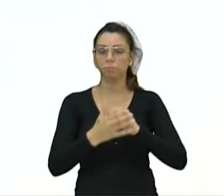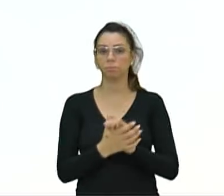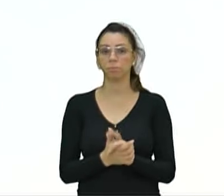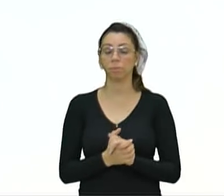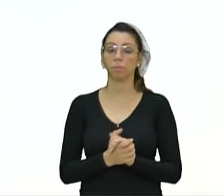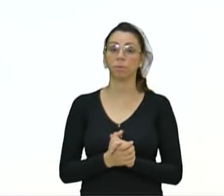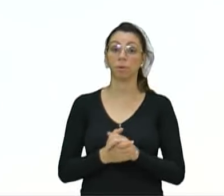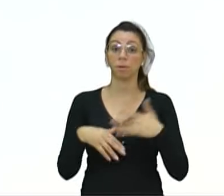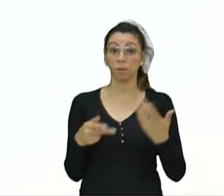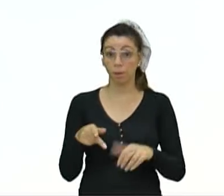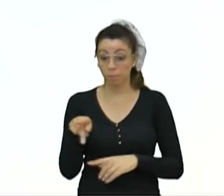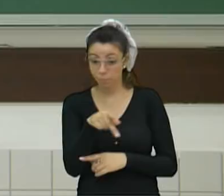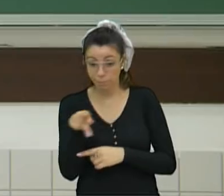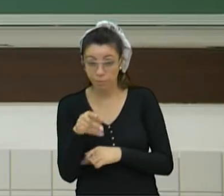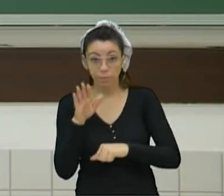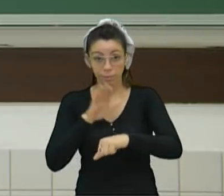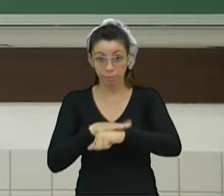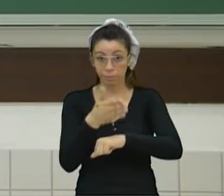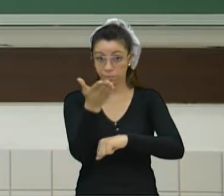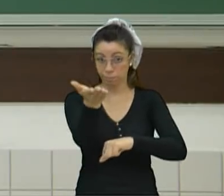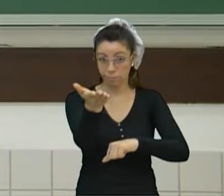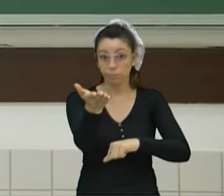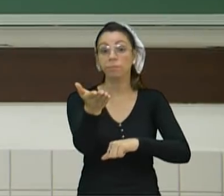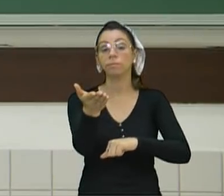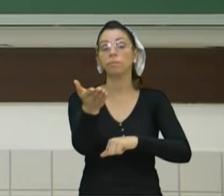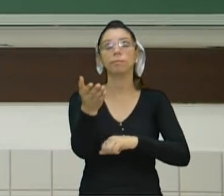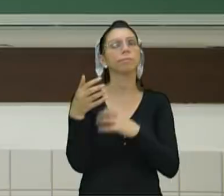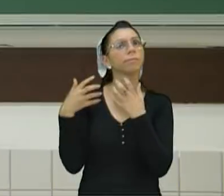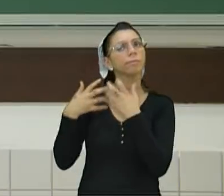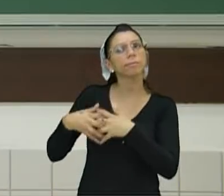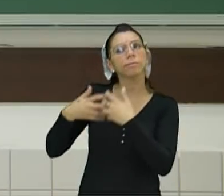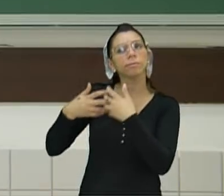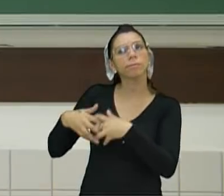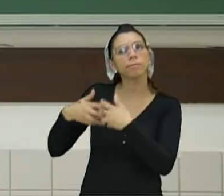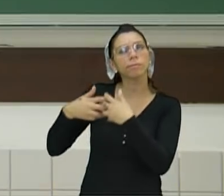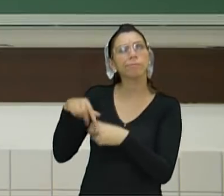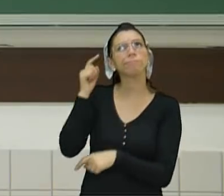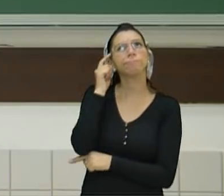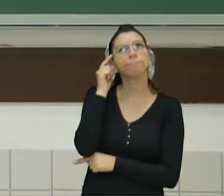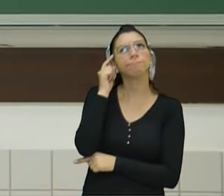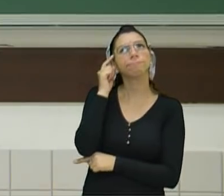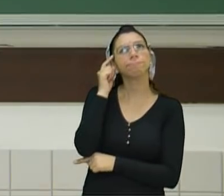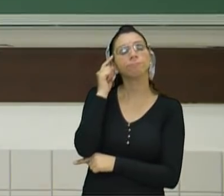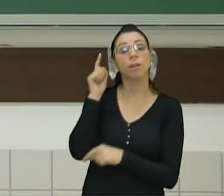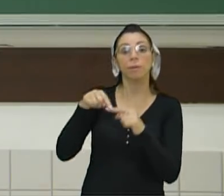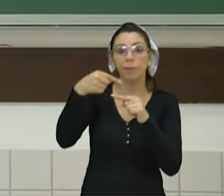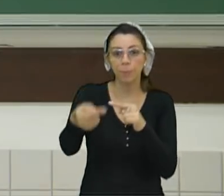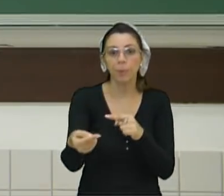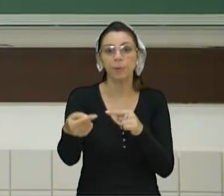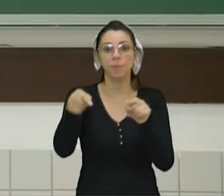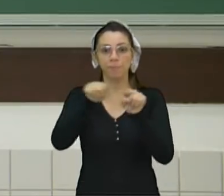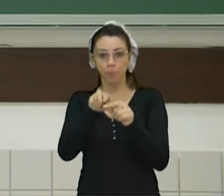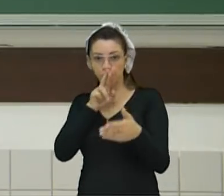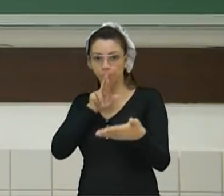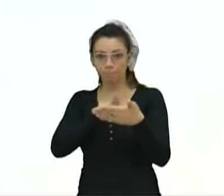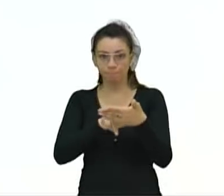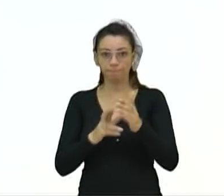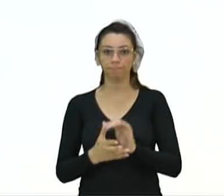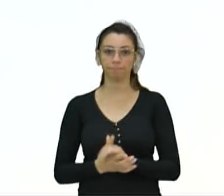Então, a professora vai dar um tempinho para vocês pensarem nesse exercício e eu já retorno aí com a resolução.